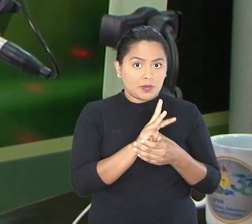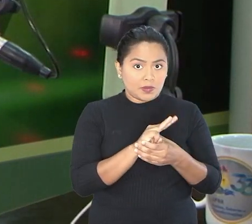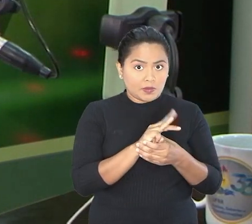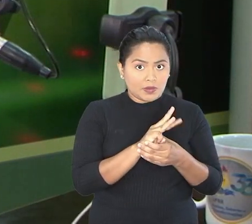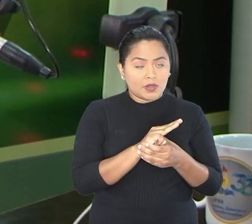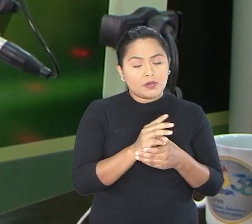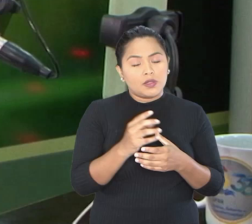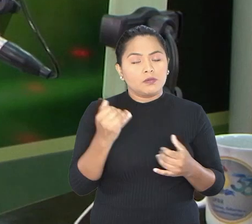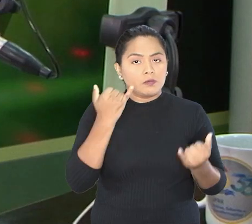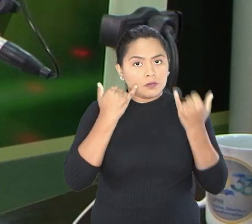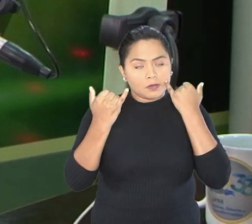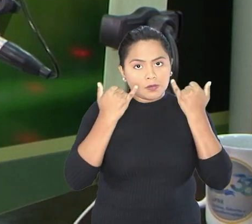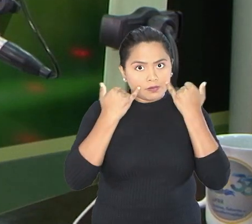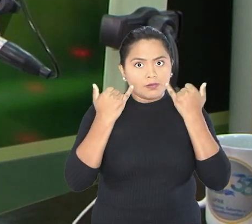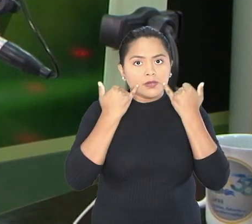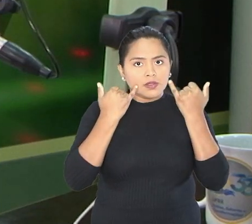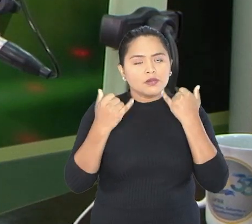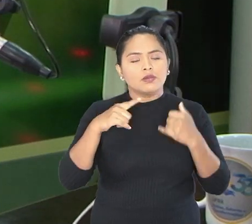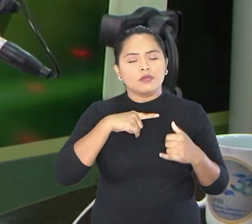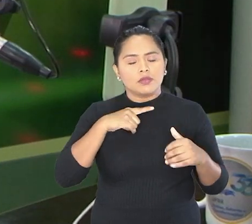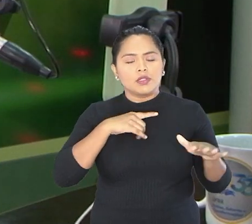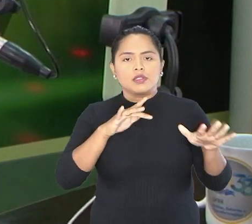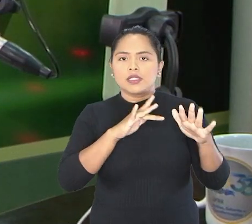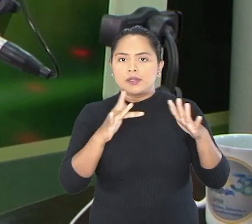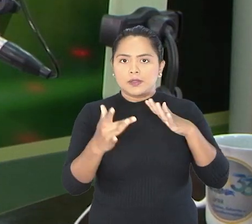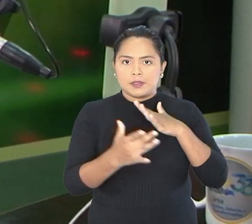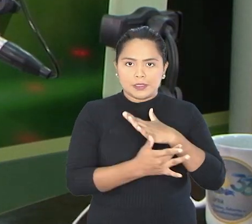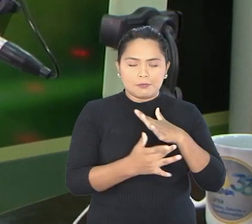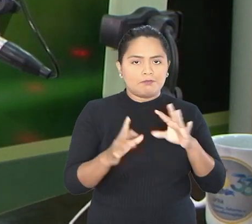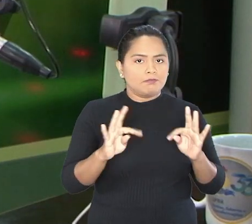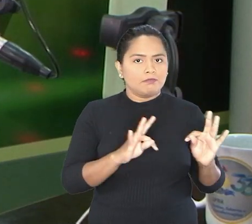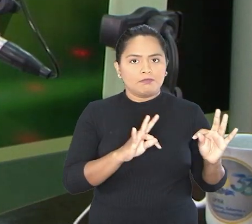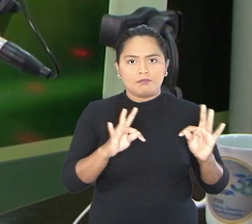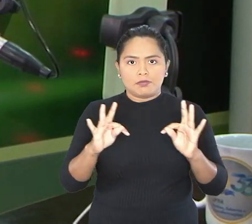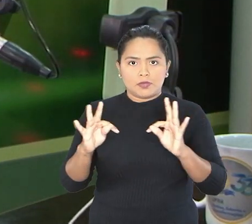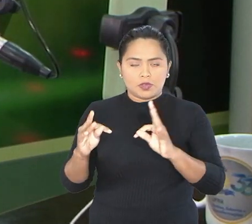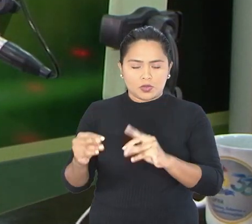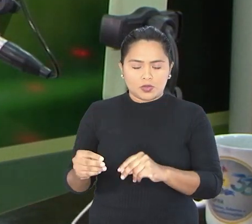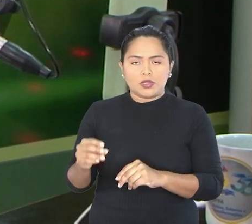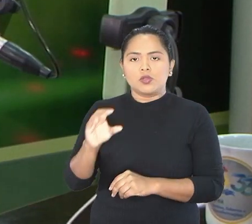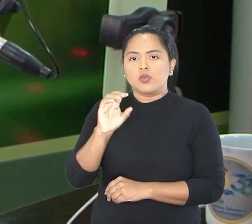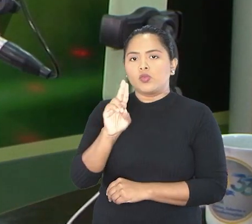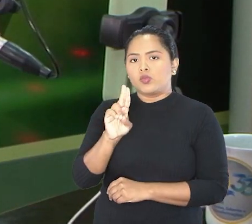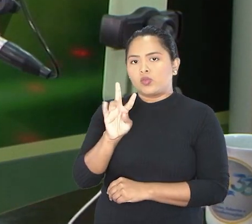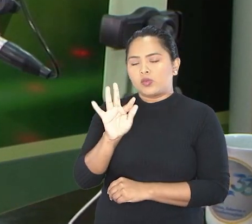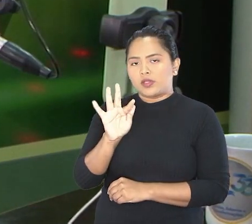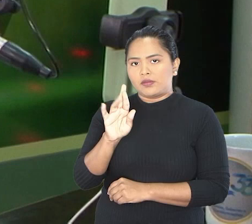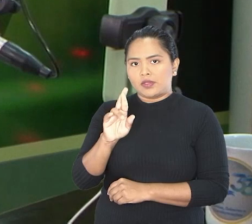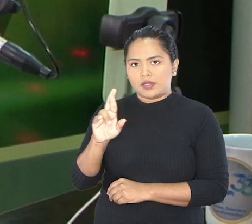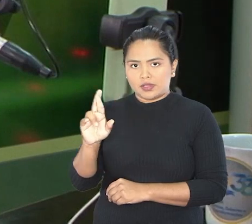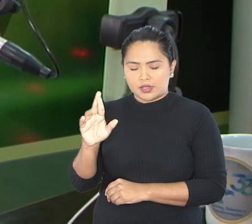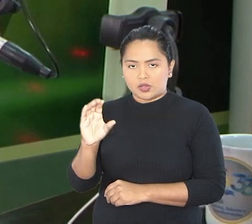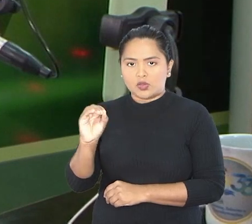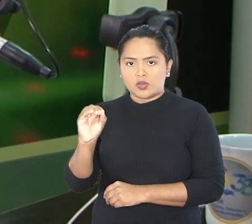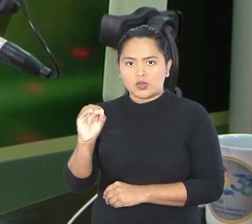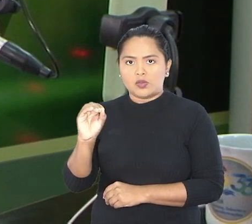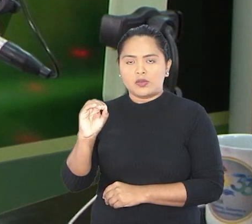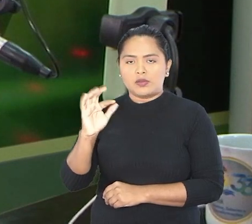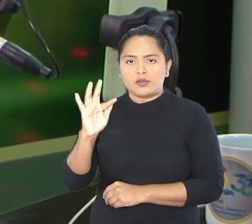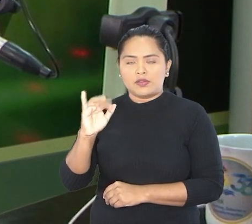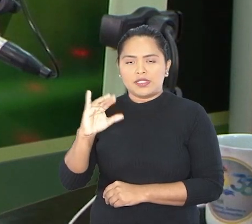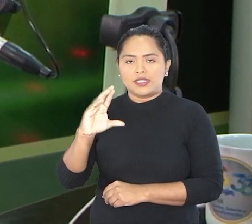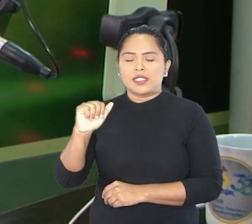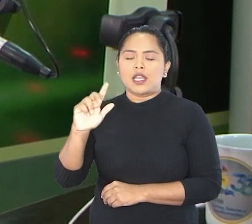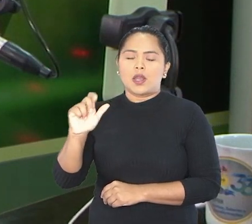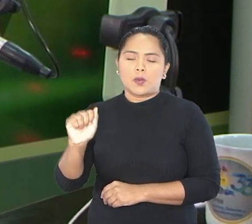nossa instituição. Estamos no Facebook, no Twitter, no Instagram e no YouTube, sempre como UFRR Oficial. Nós vamos a um